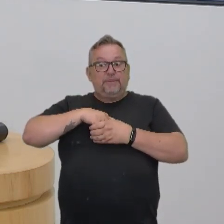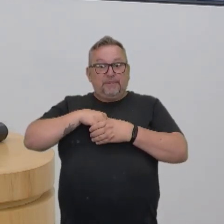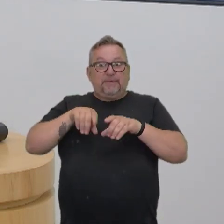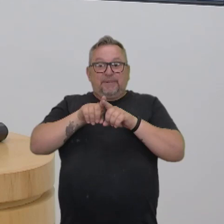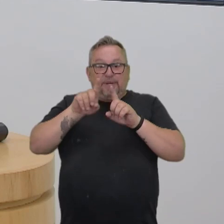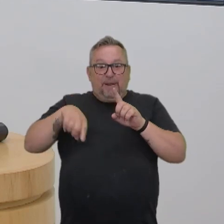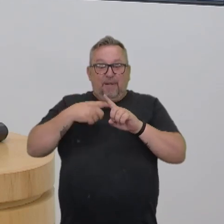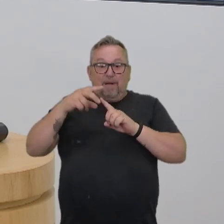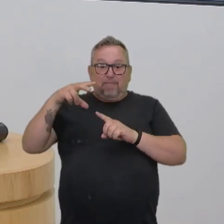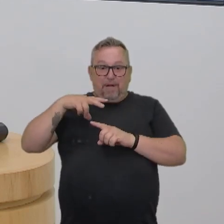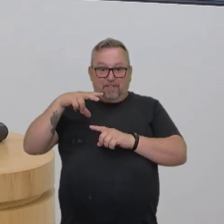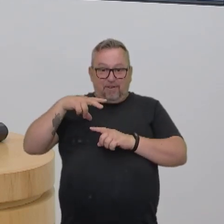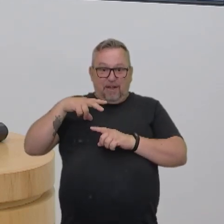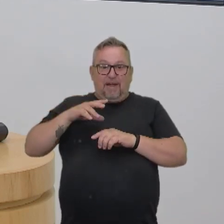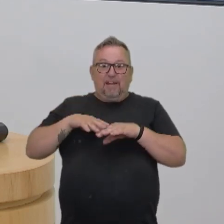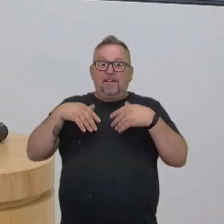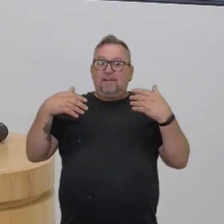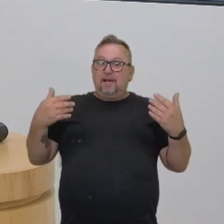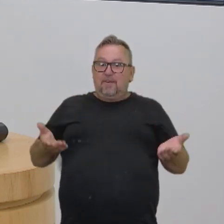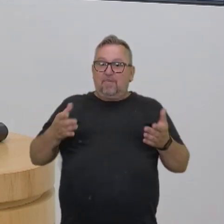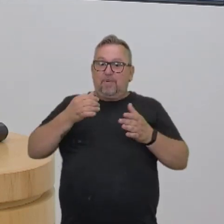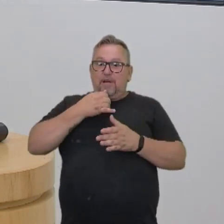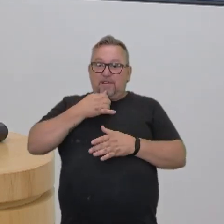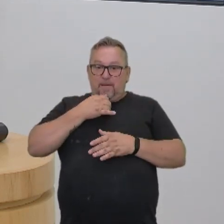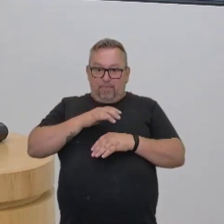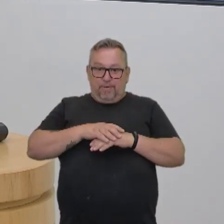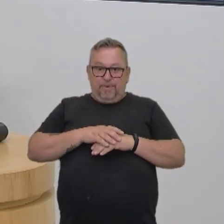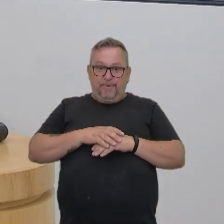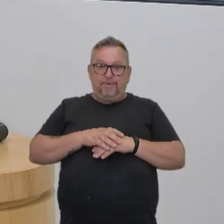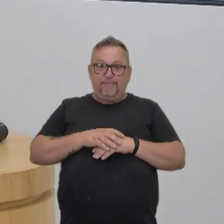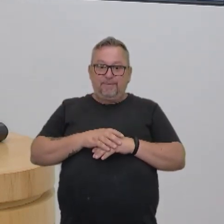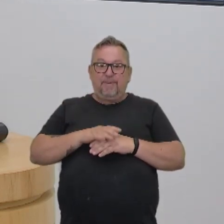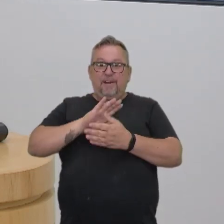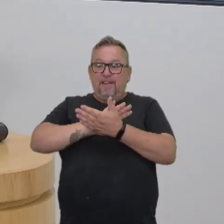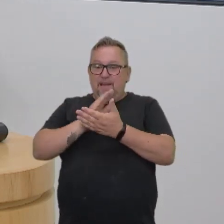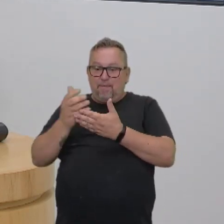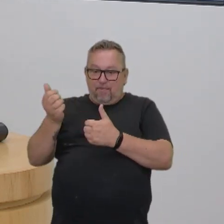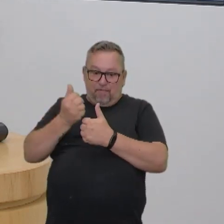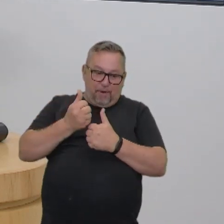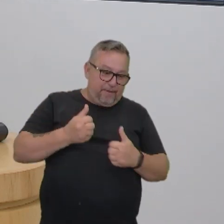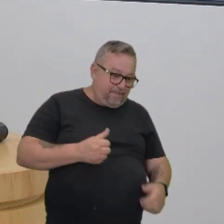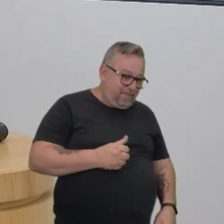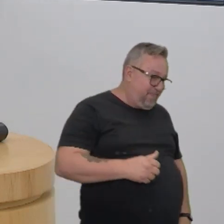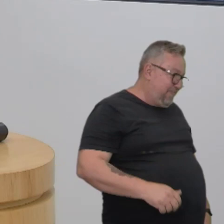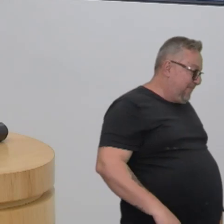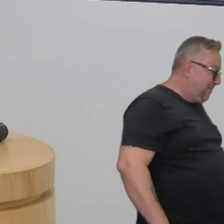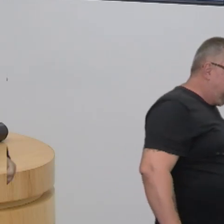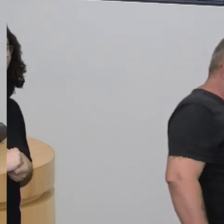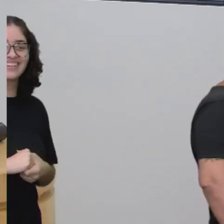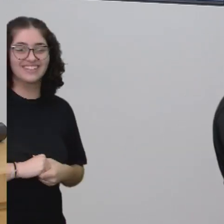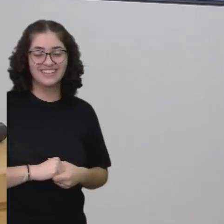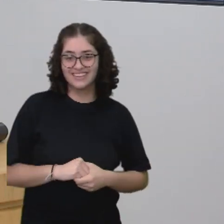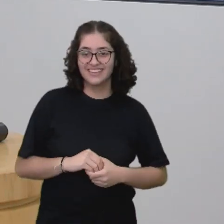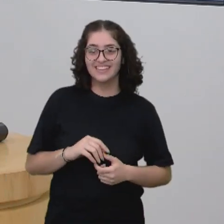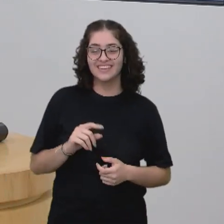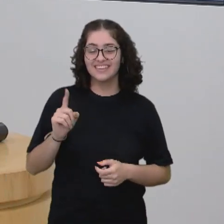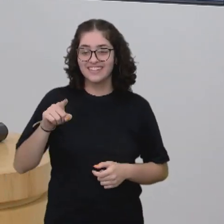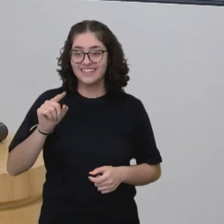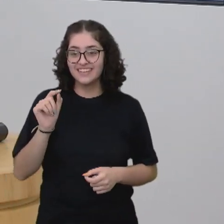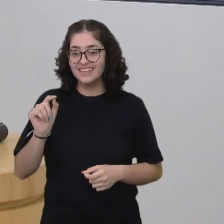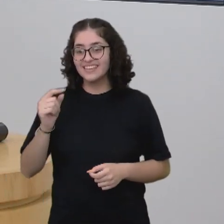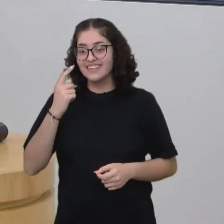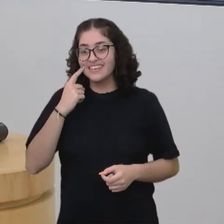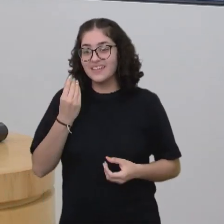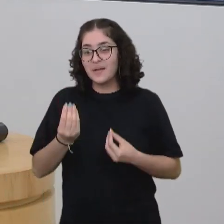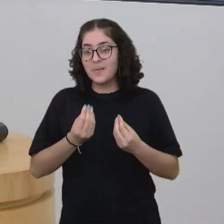mais pessoal. Então, por exemplo, você pode ter grupos que acham que... é que eu tô tentando pensar